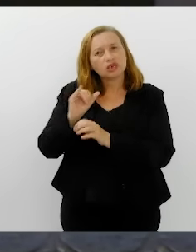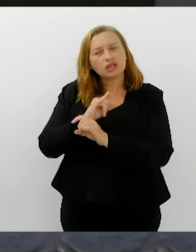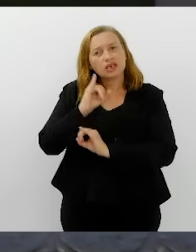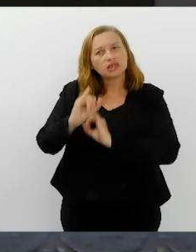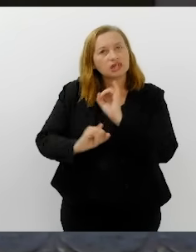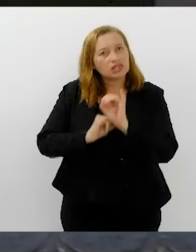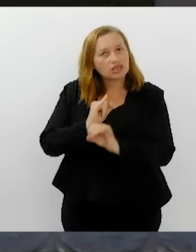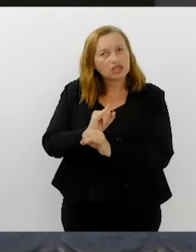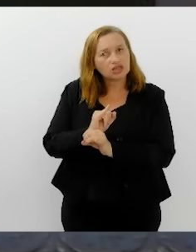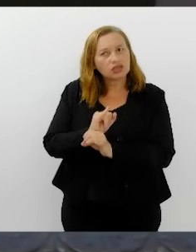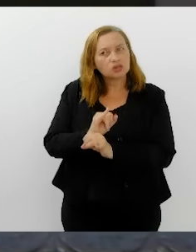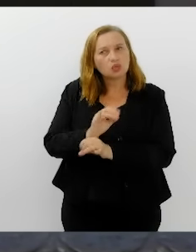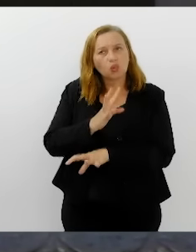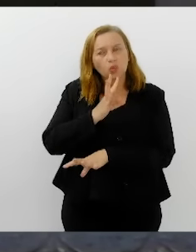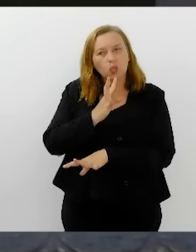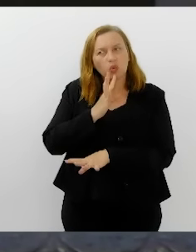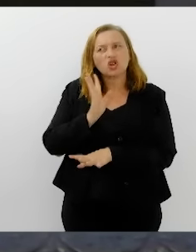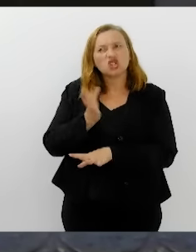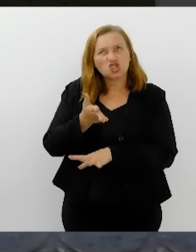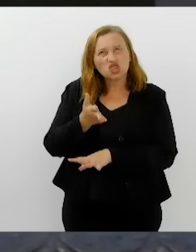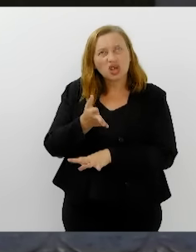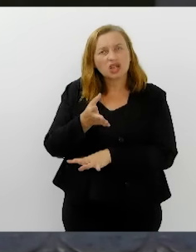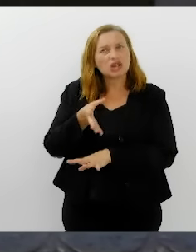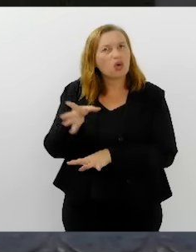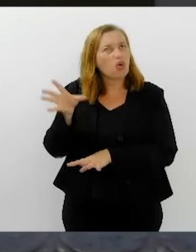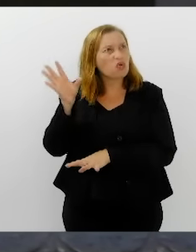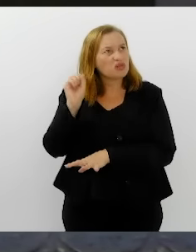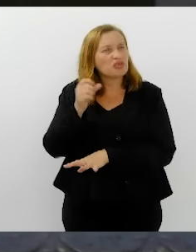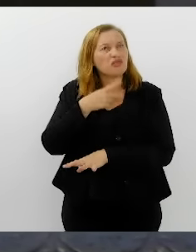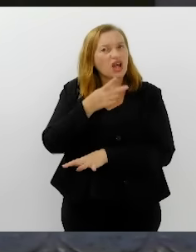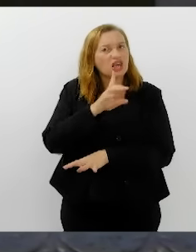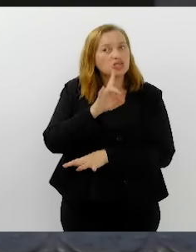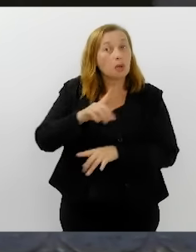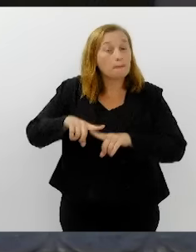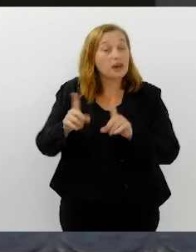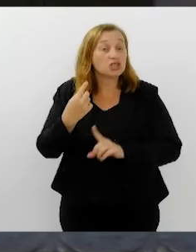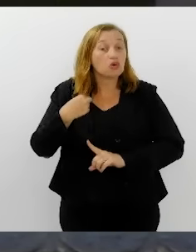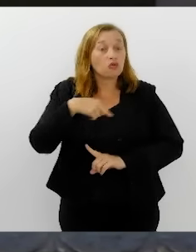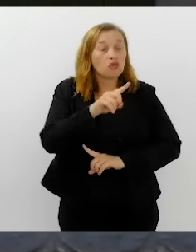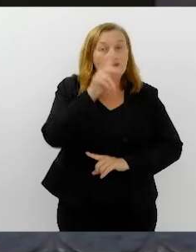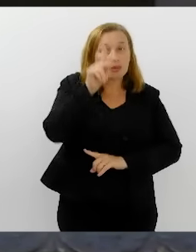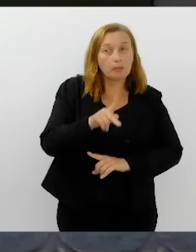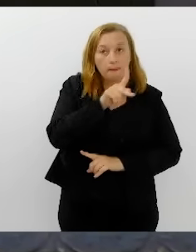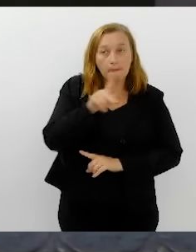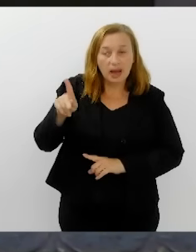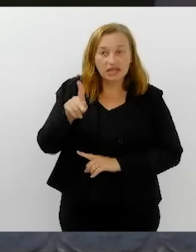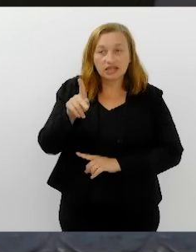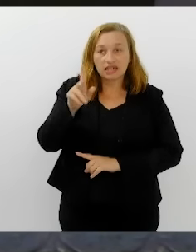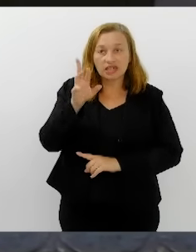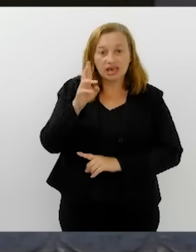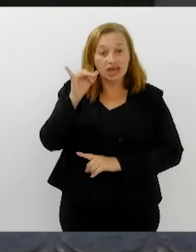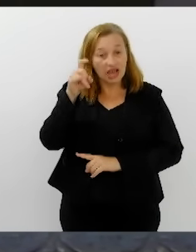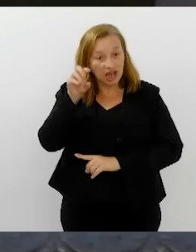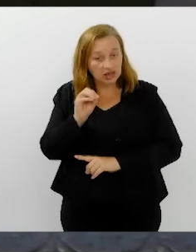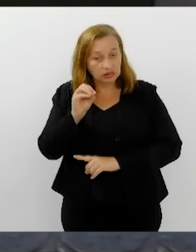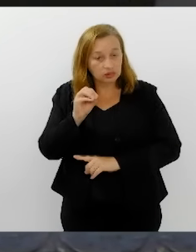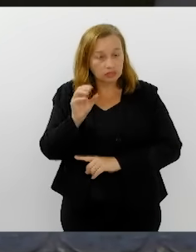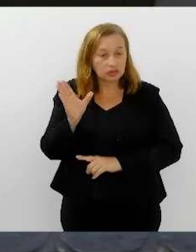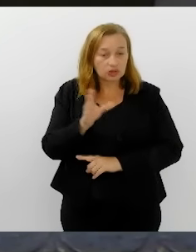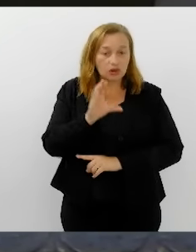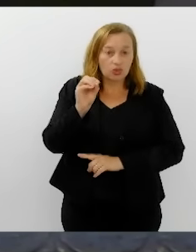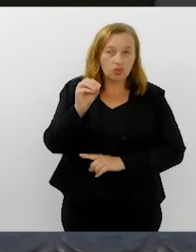obra, mas eu fui me consagrar com o Padre Ricardo. E durante essa consagração, eu mandei